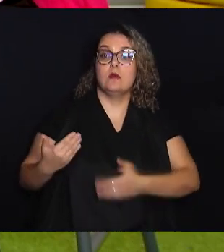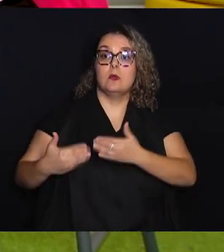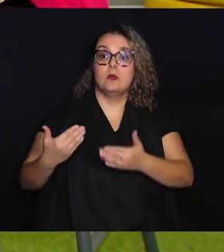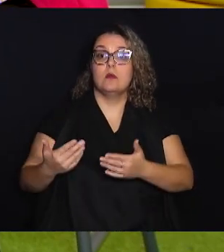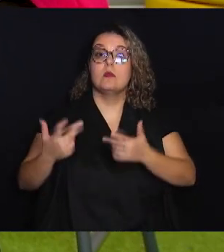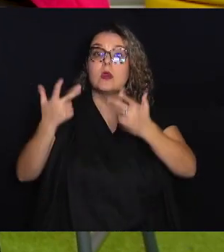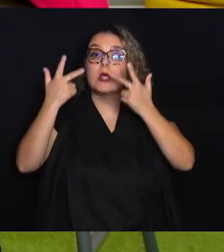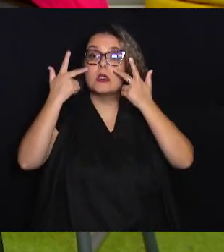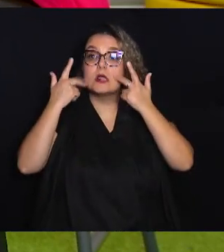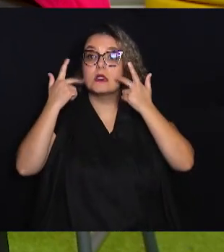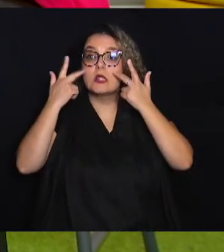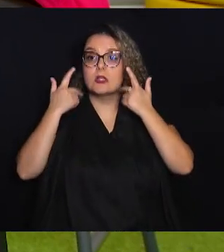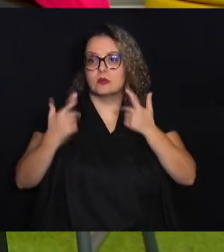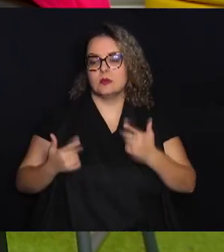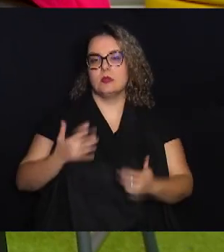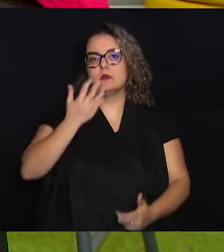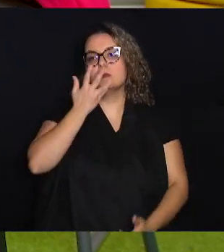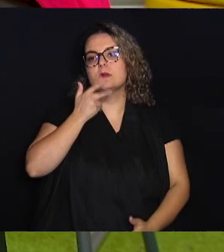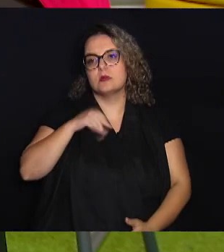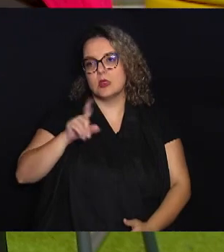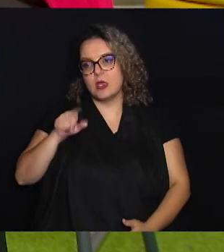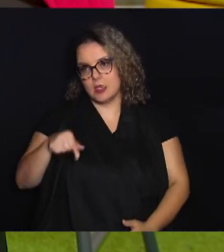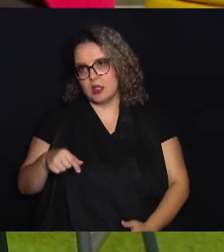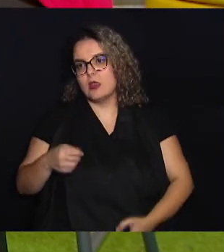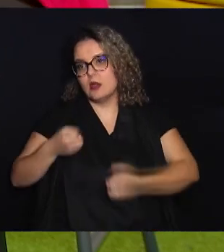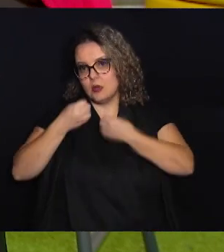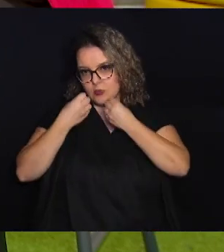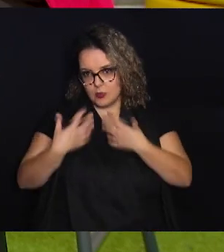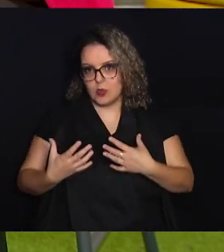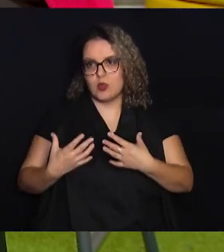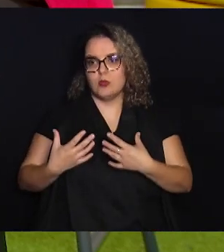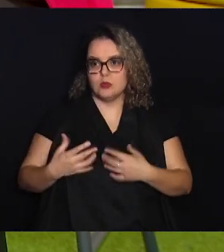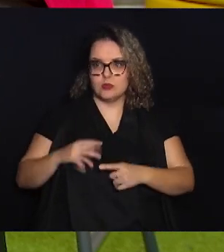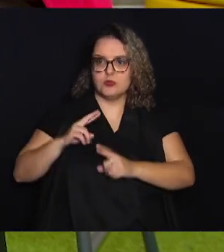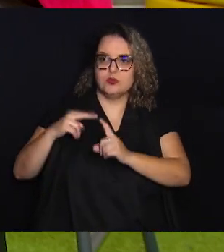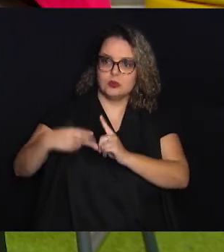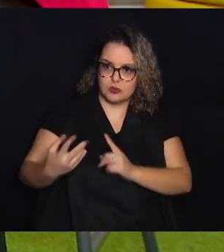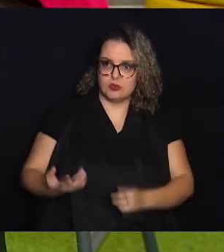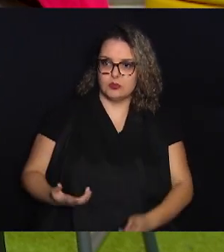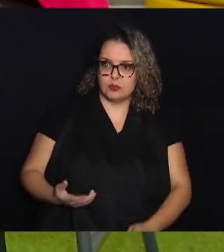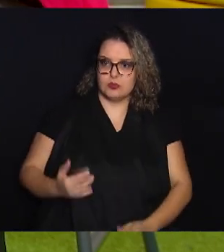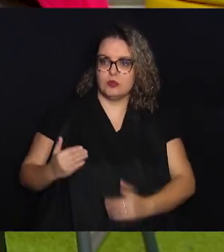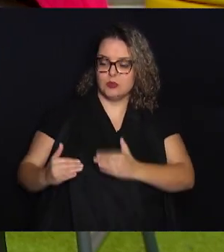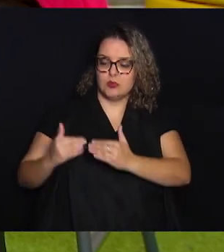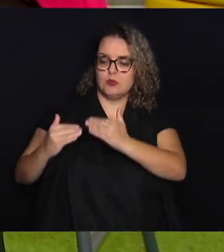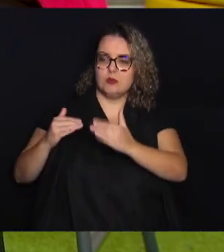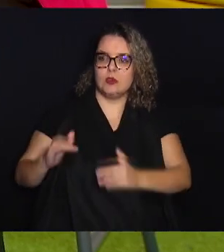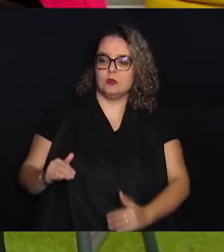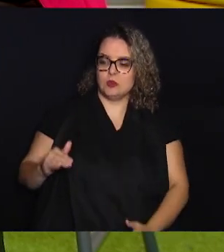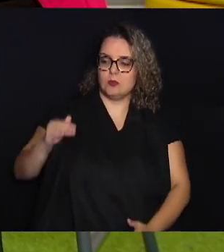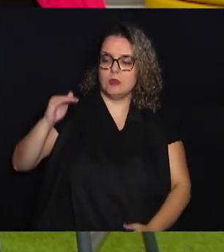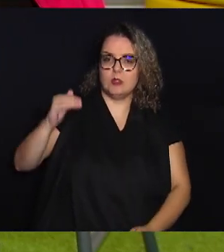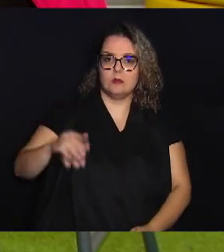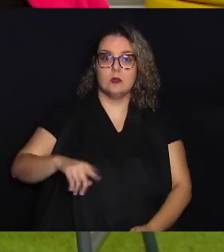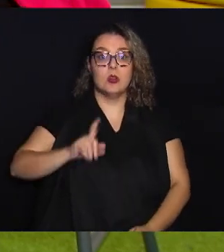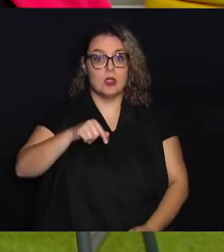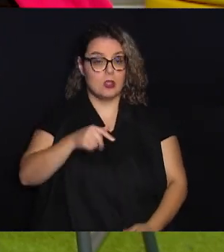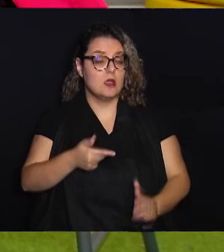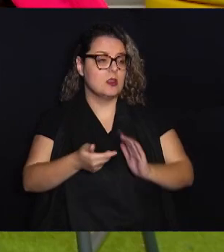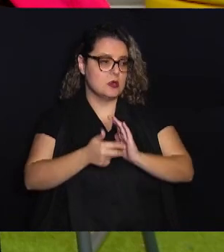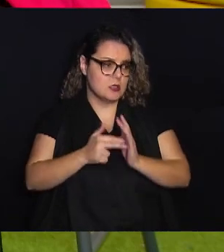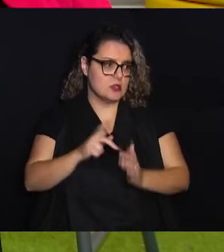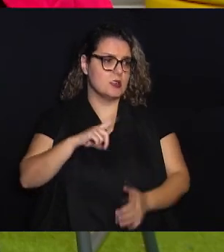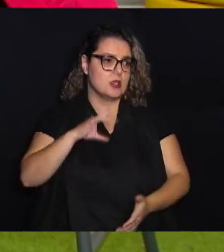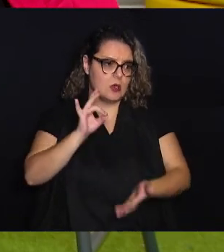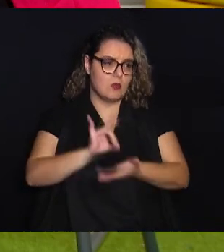mais natural para as crianças. Então, isso é muito bom, do ponto de vista do crescimento, do desenvolvimento. E faz todo